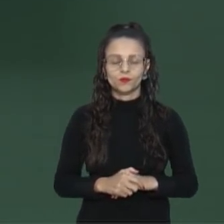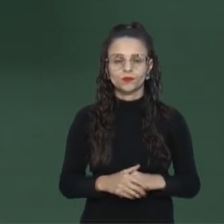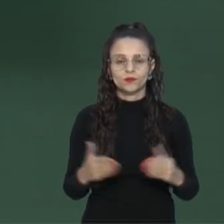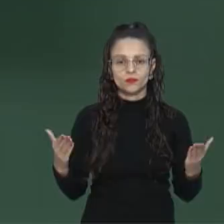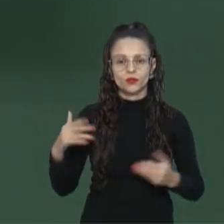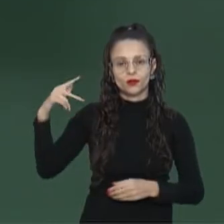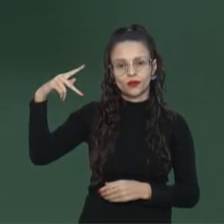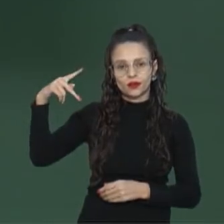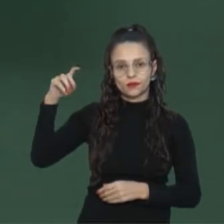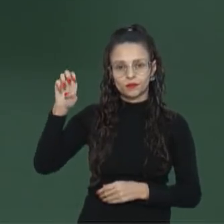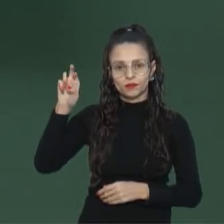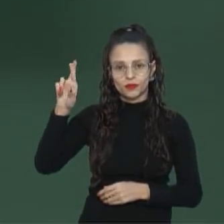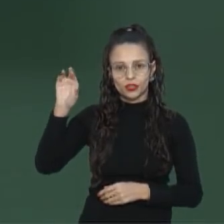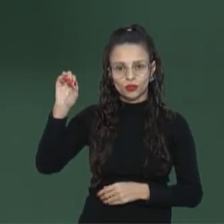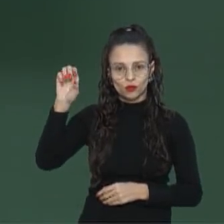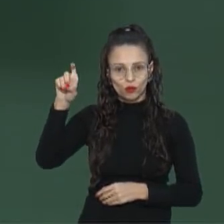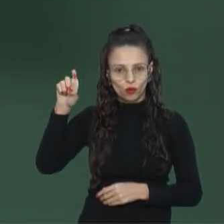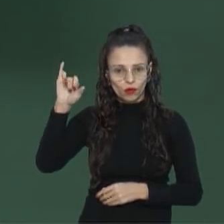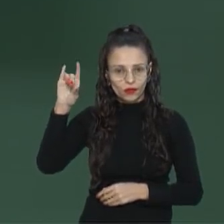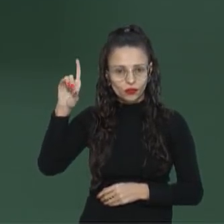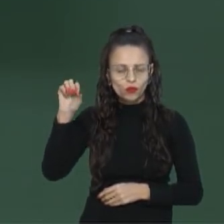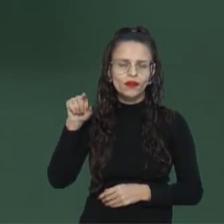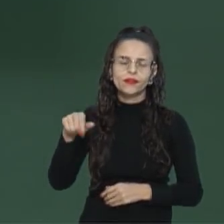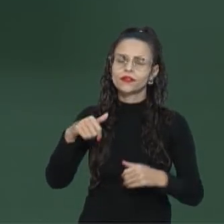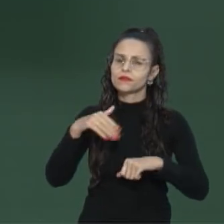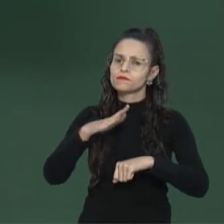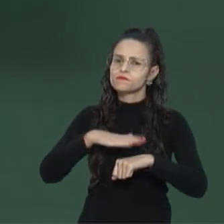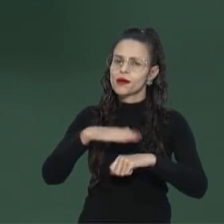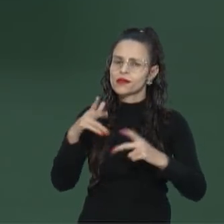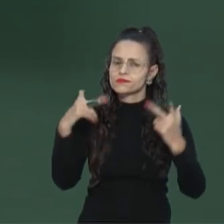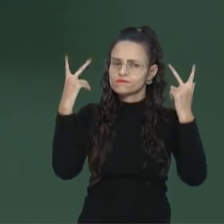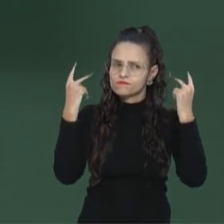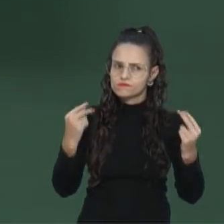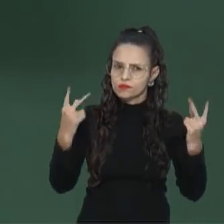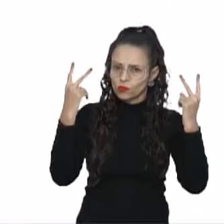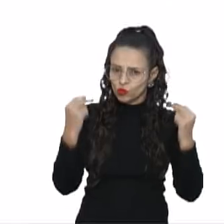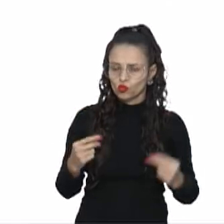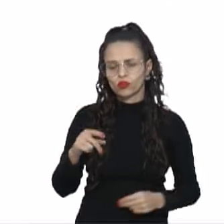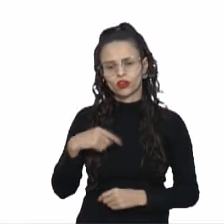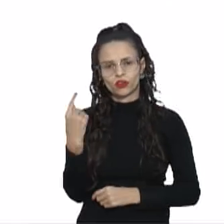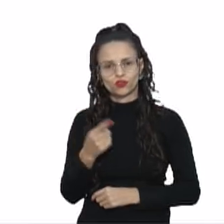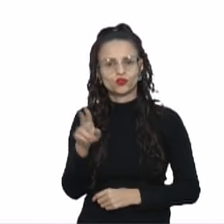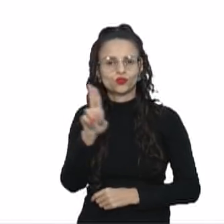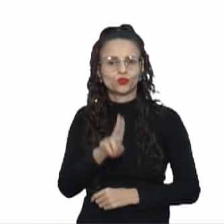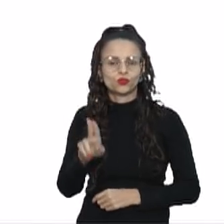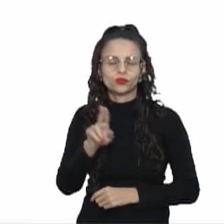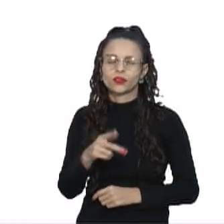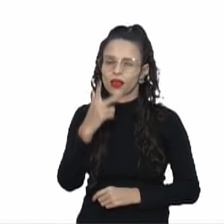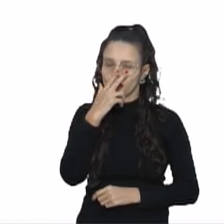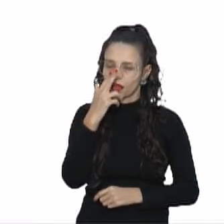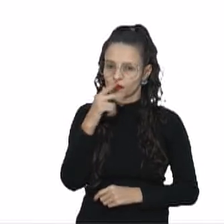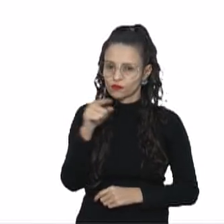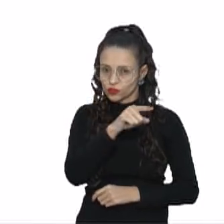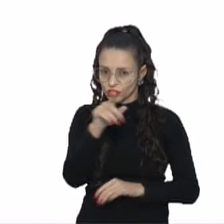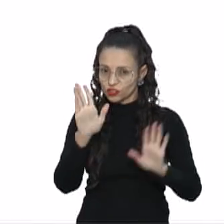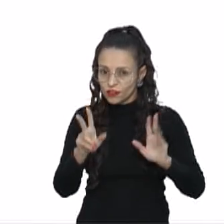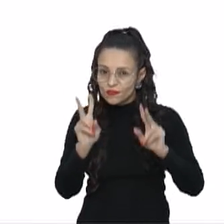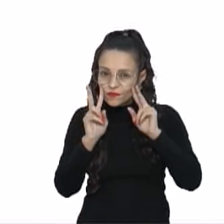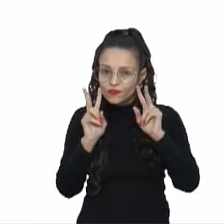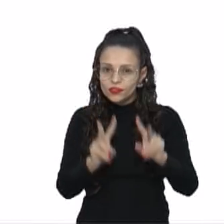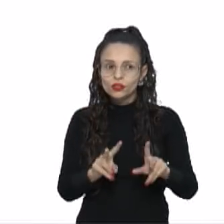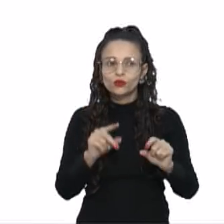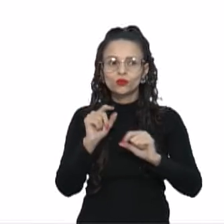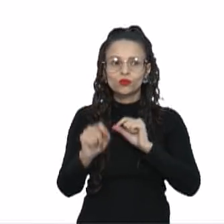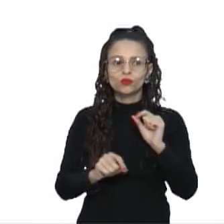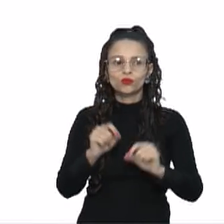os peróxidos. Esse é mais comum. Nós usamos ele. Provavelmente você já viu na sua frente. A tal